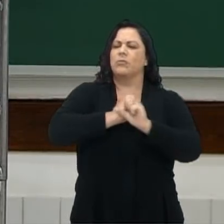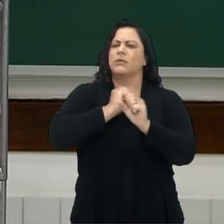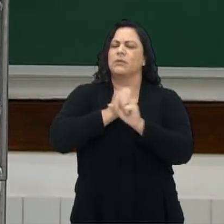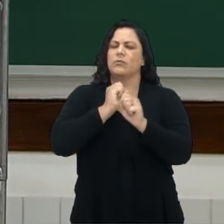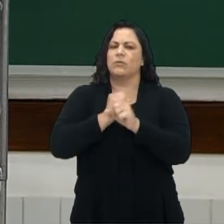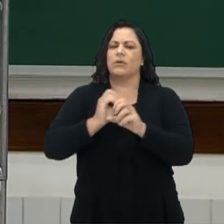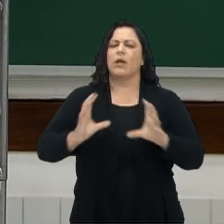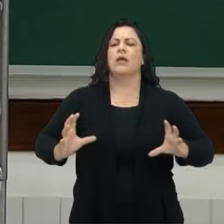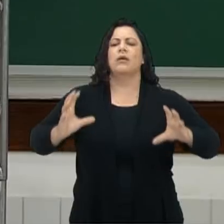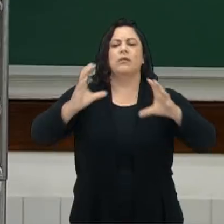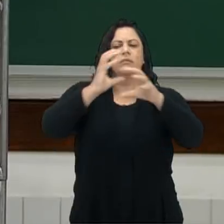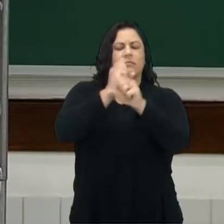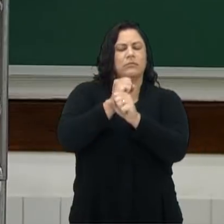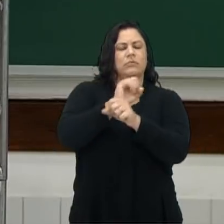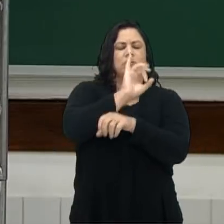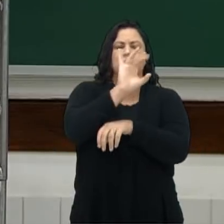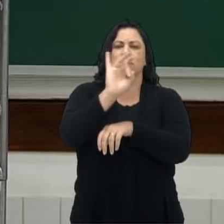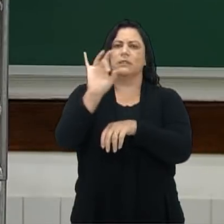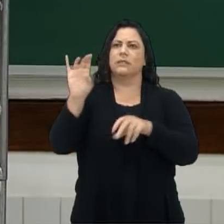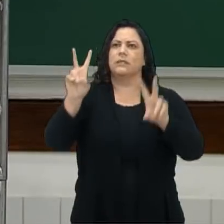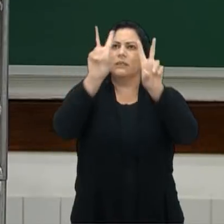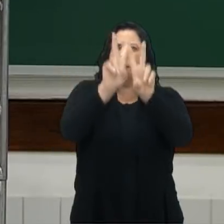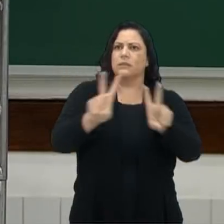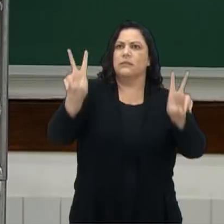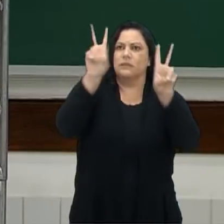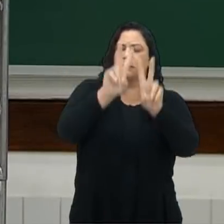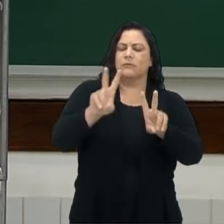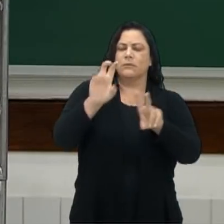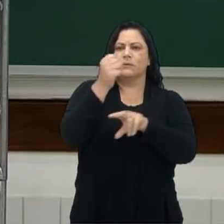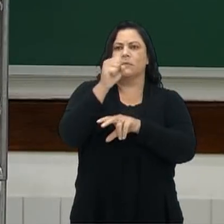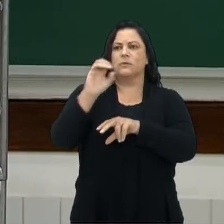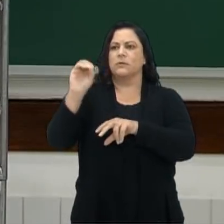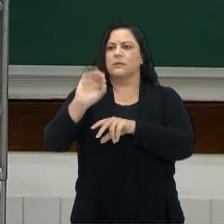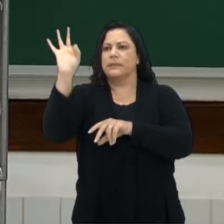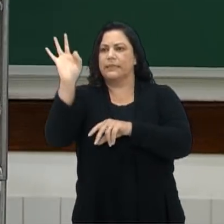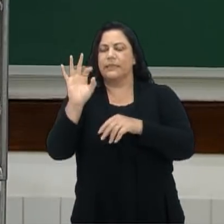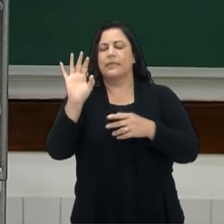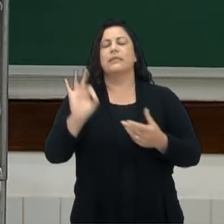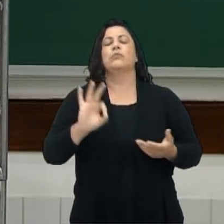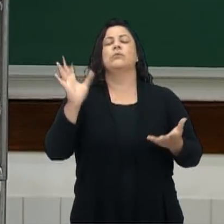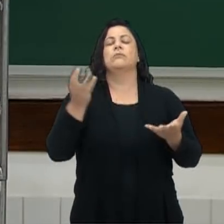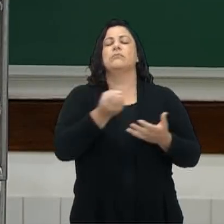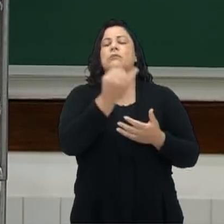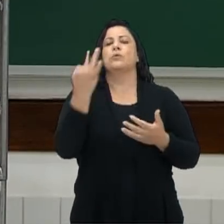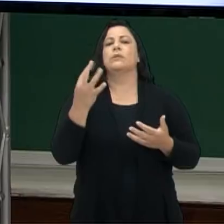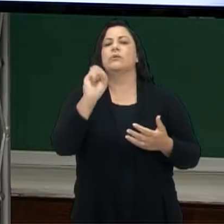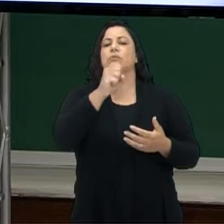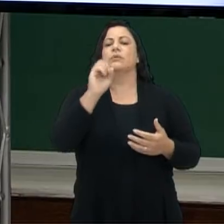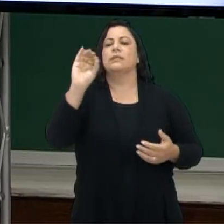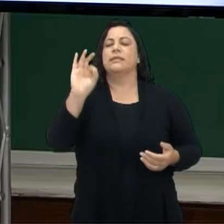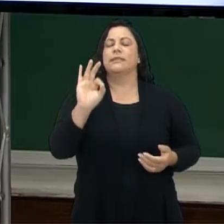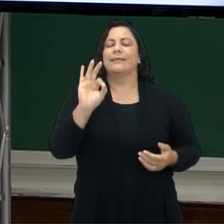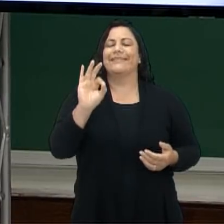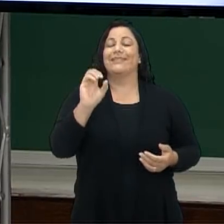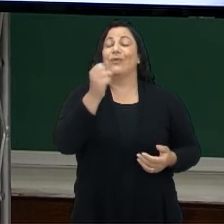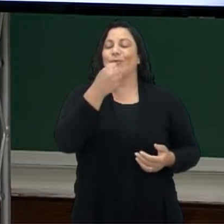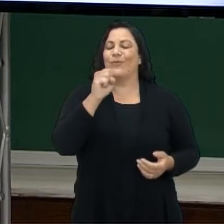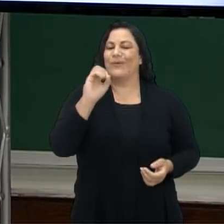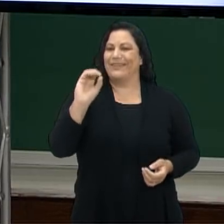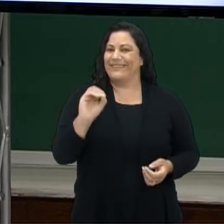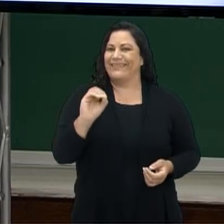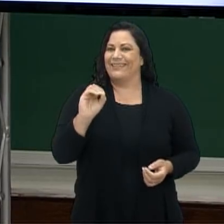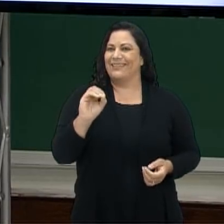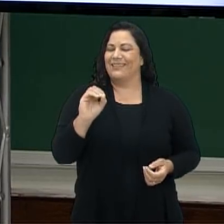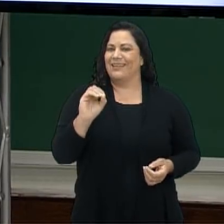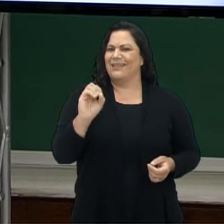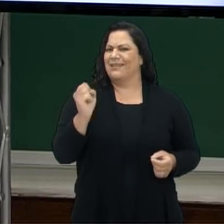percentual de cada valor em relação a 80 pessoas. Então, para fazer 20 equivale a quanto por cento de